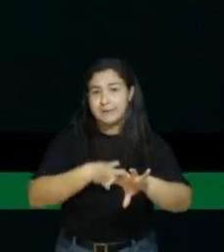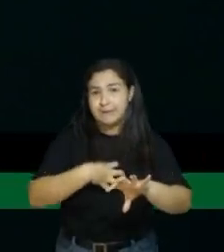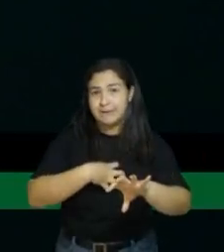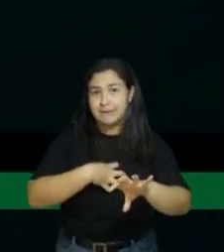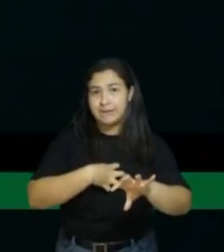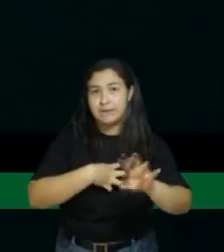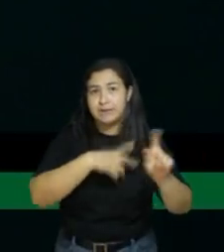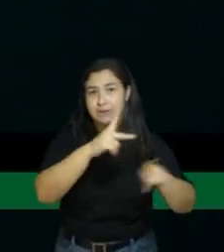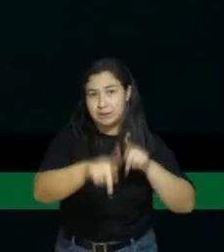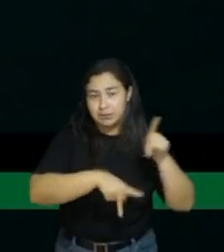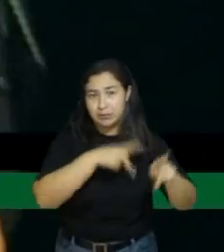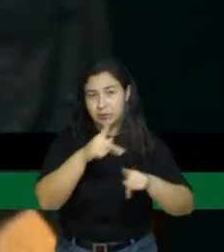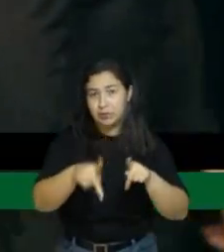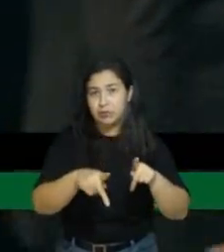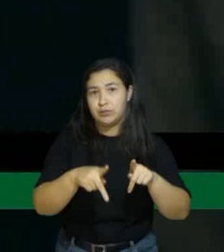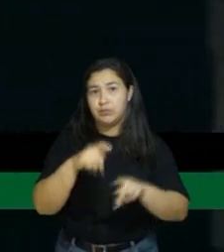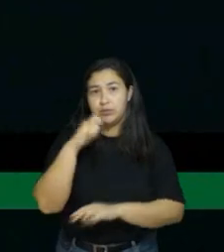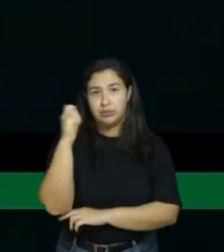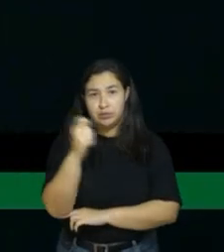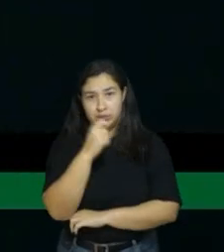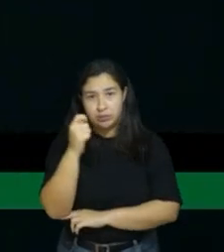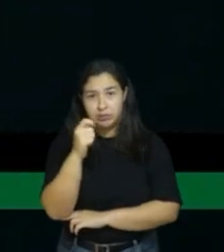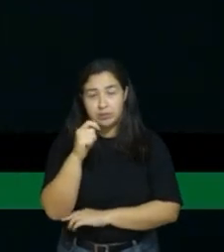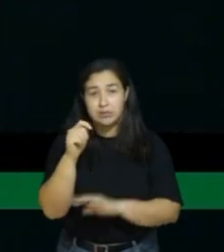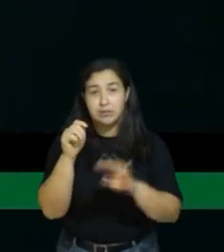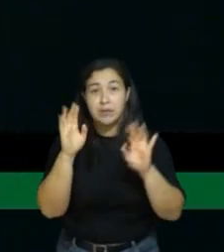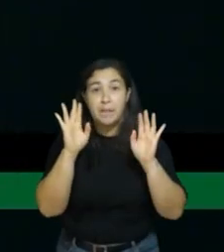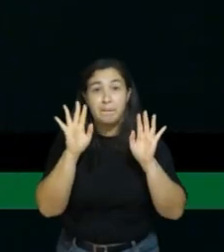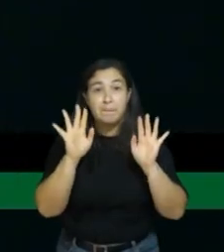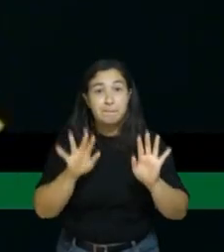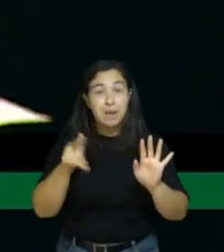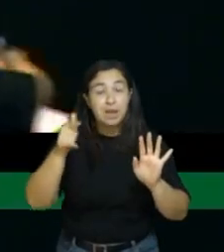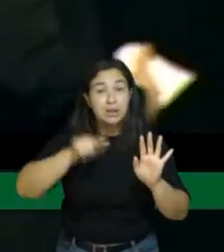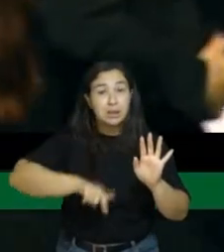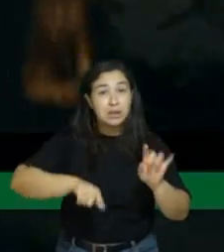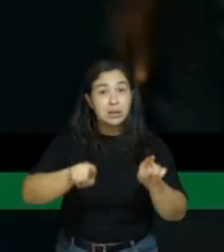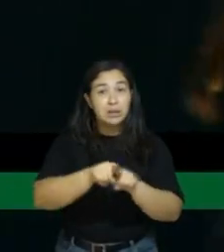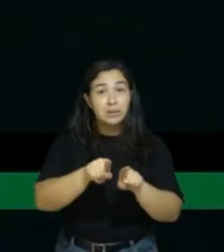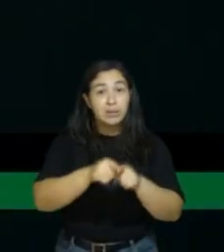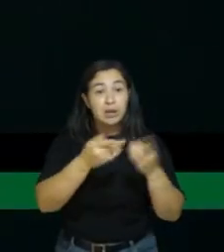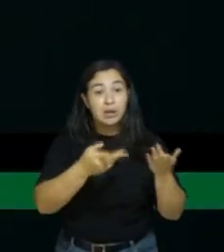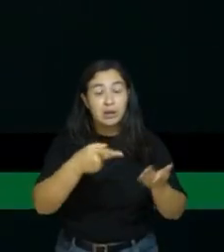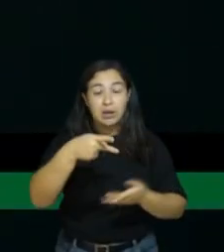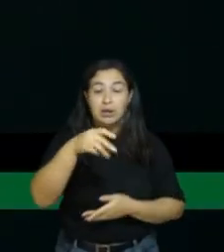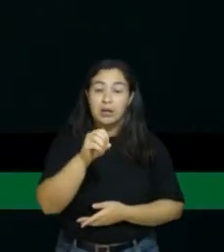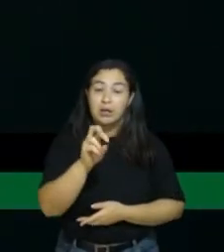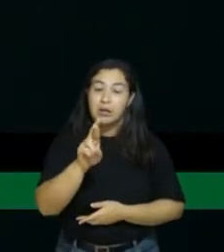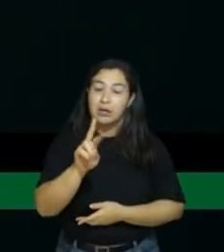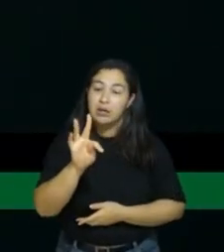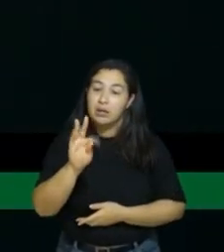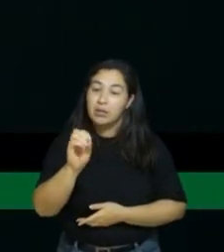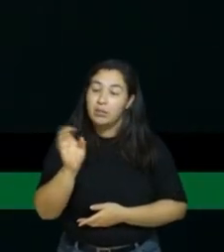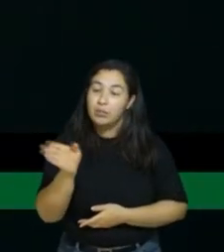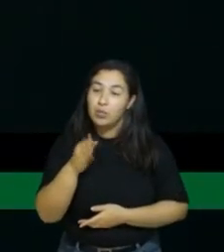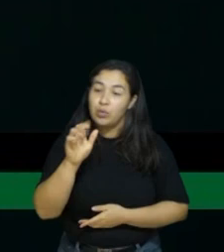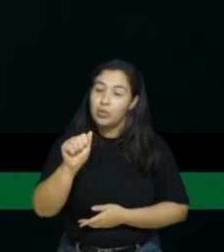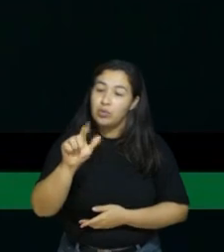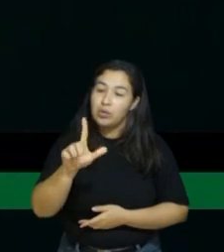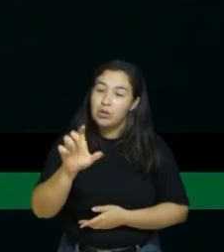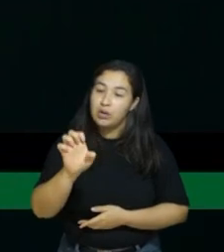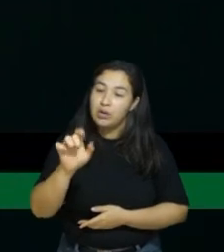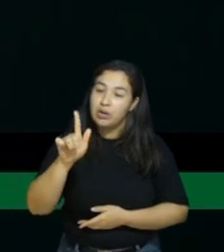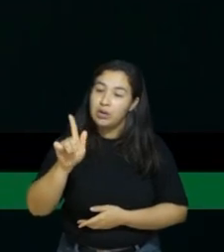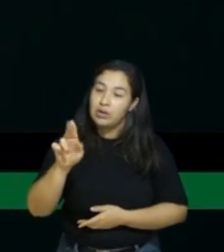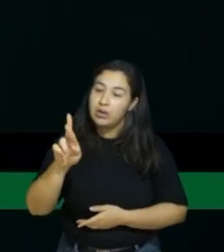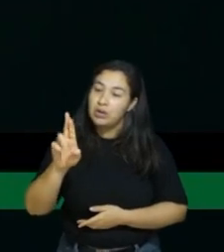Grande do Sul especialmente da grande Porto Alegre e das regiões afetadas por uma